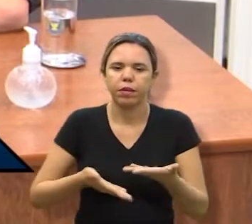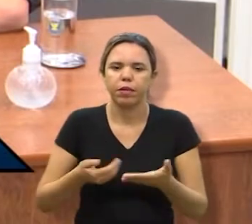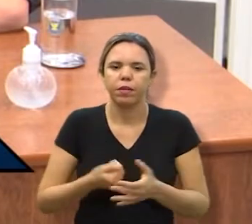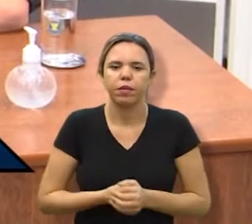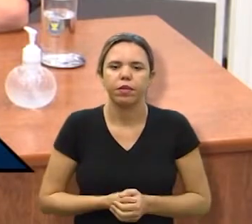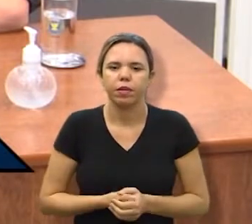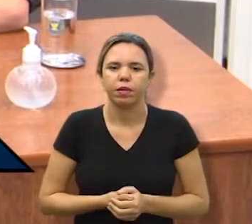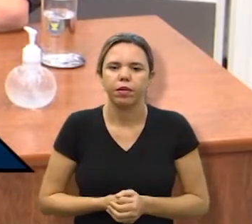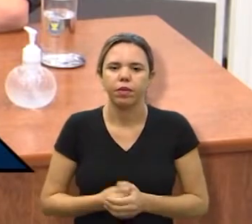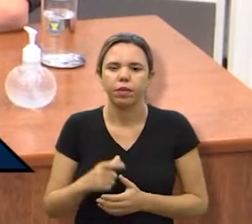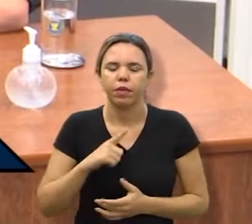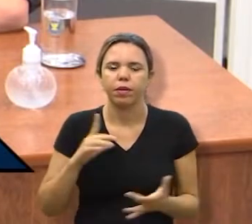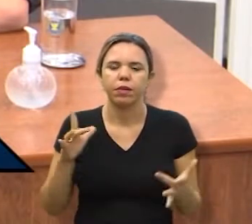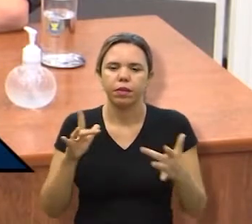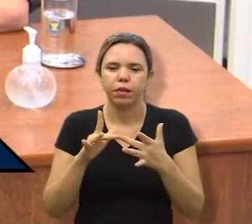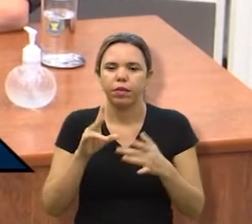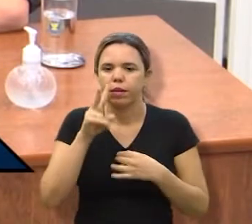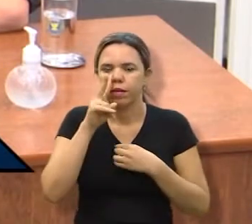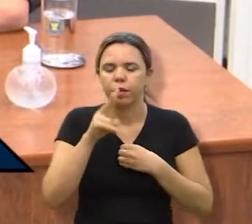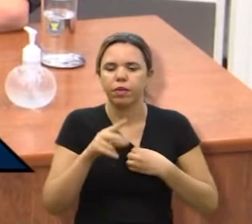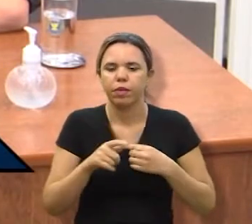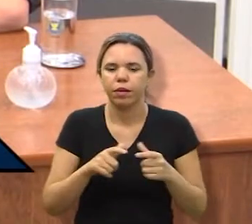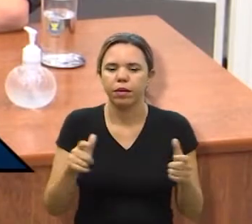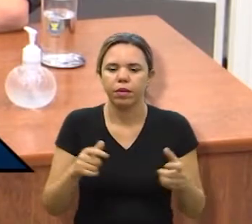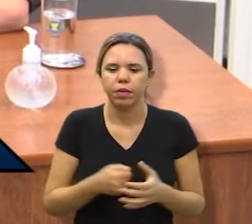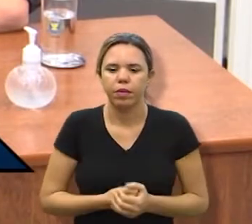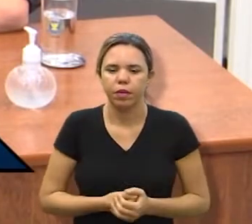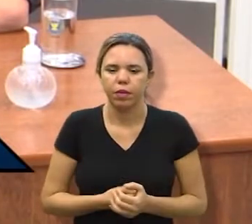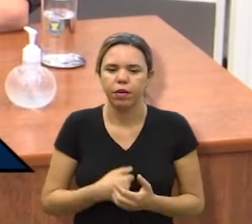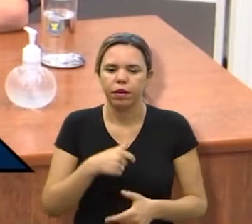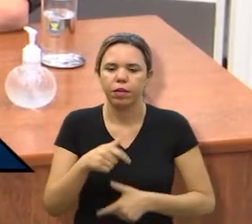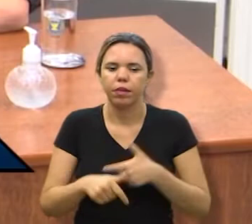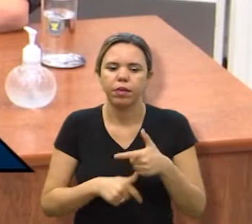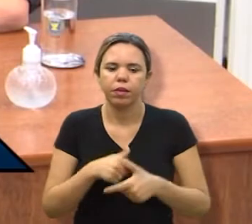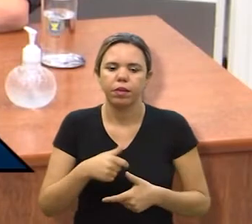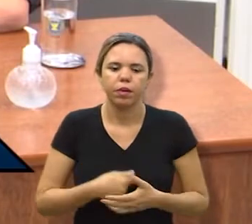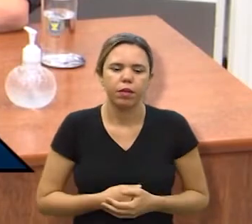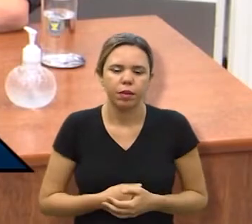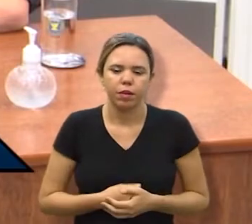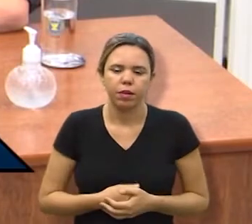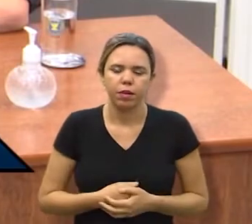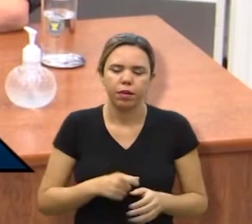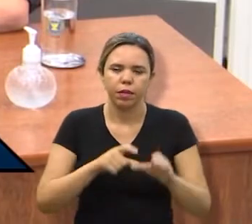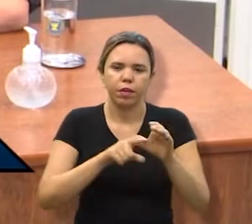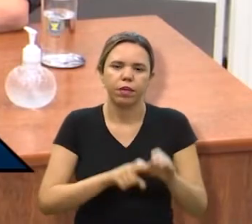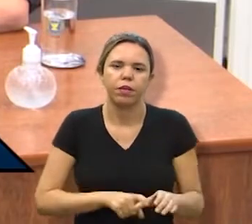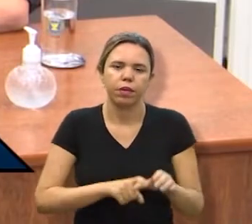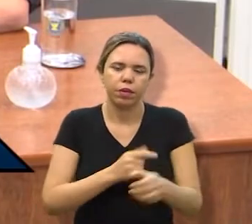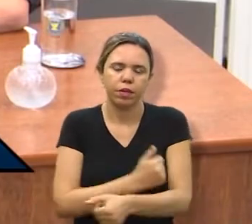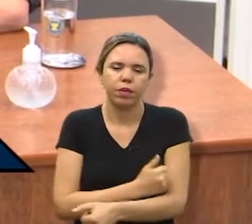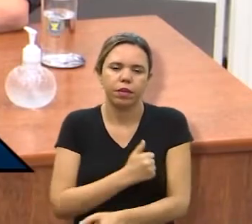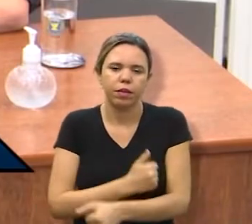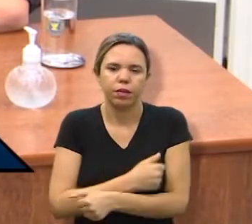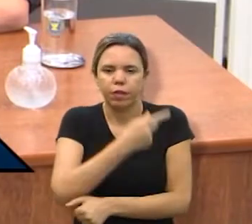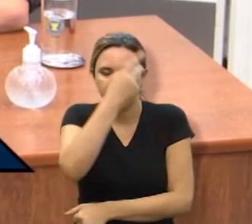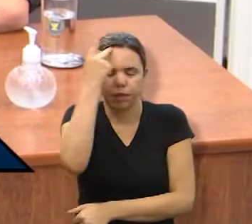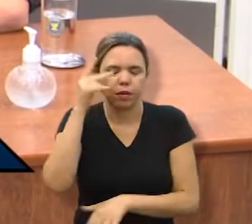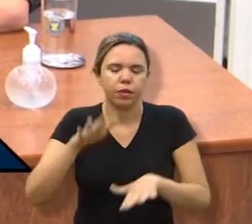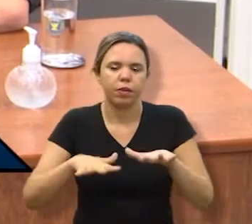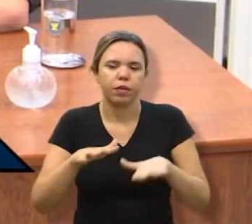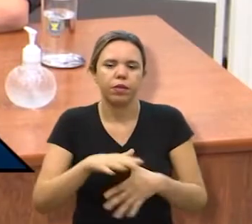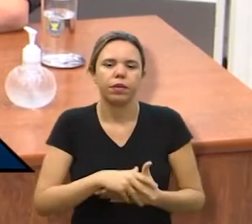sociais tem uma ligação muito forte com o trabalho dos dependentes químicos. Por